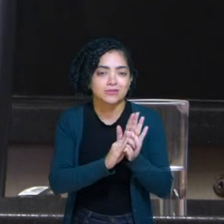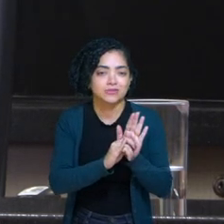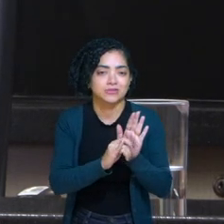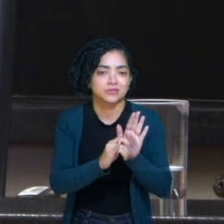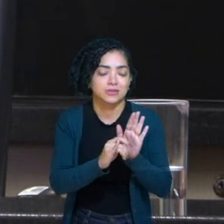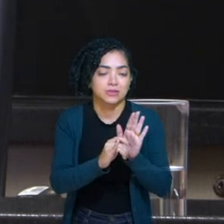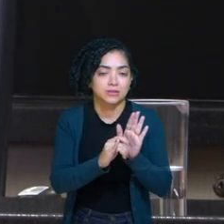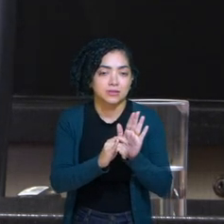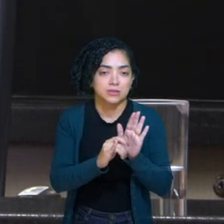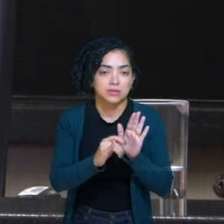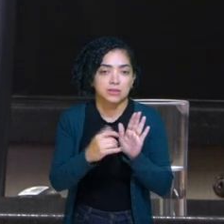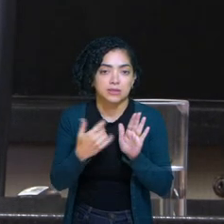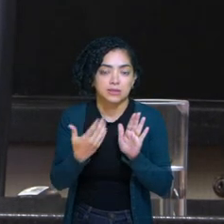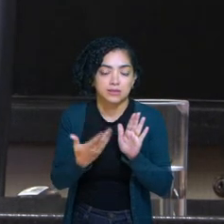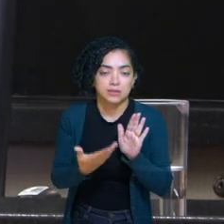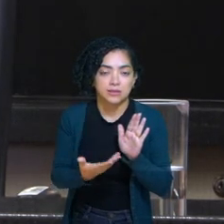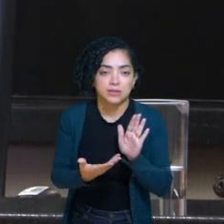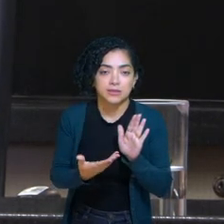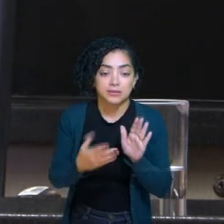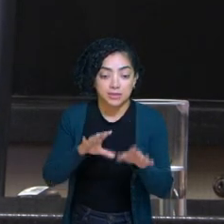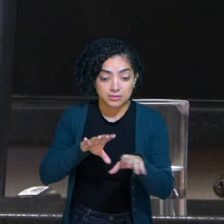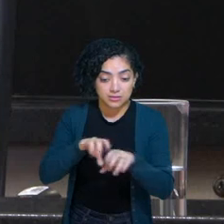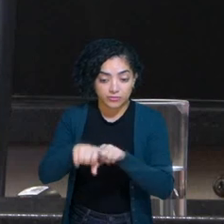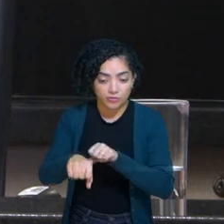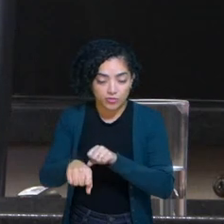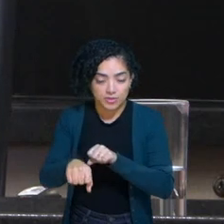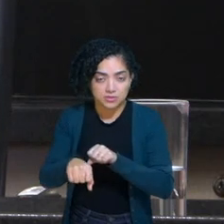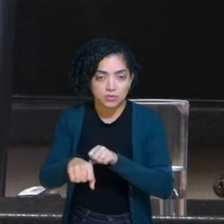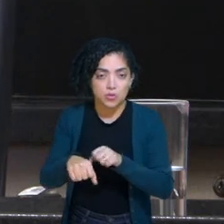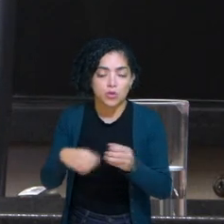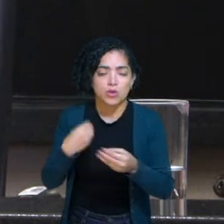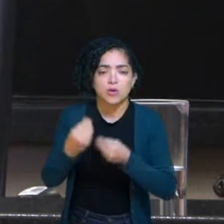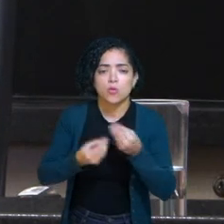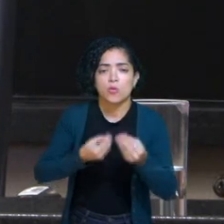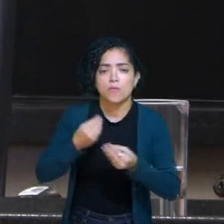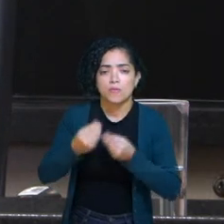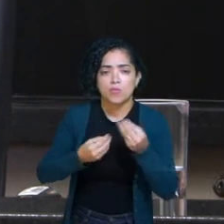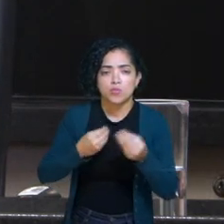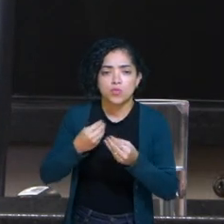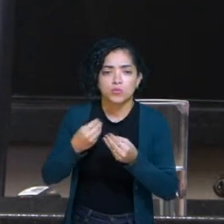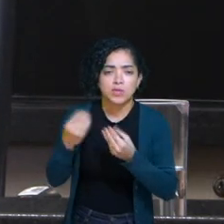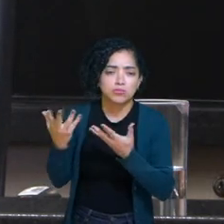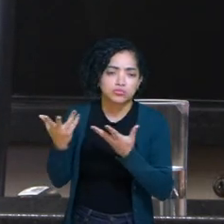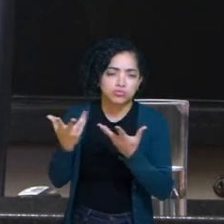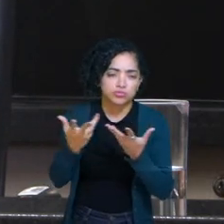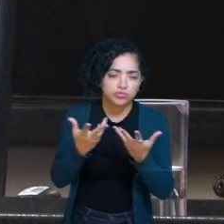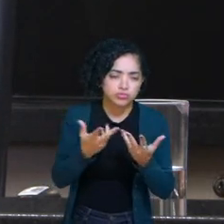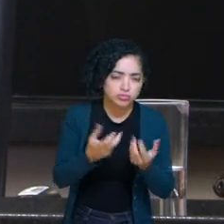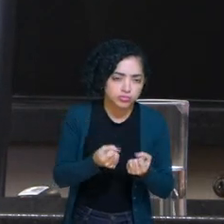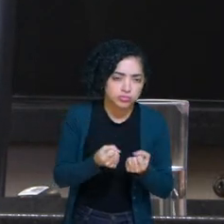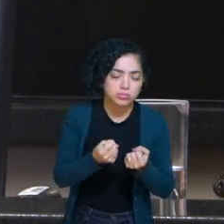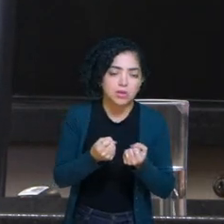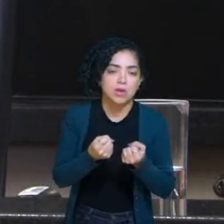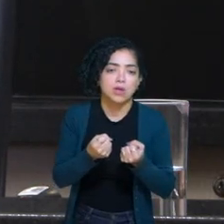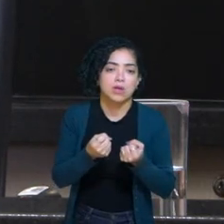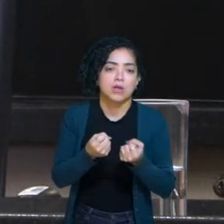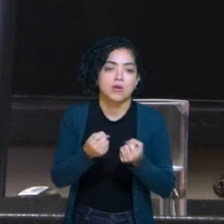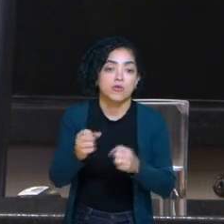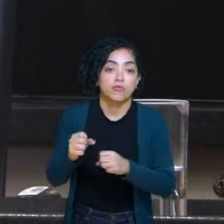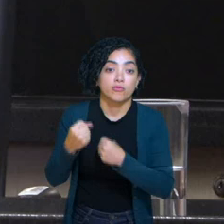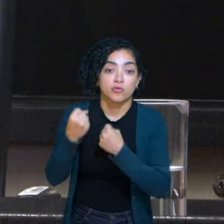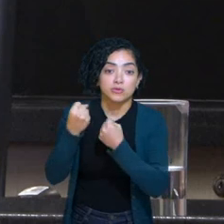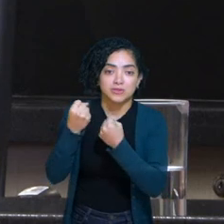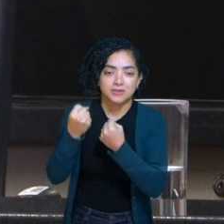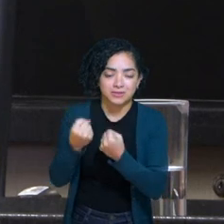Eh das da formação como resgatar e e fortalecer a categoria